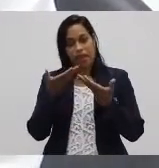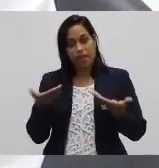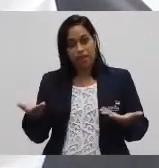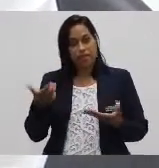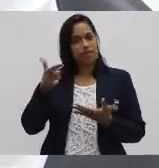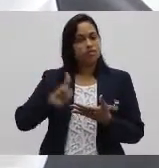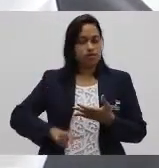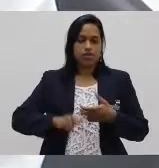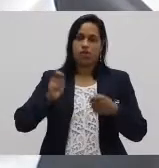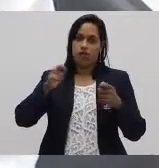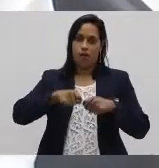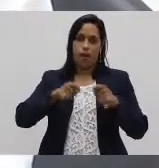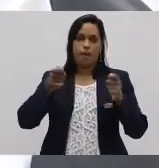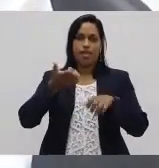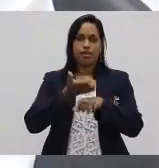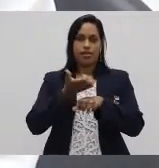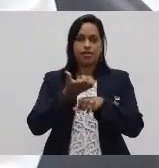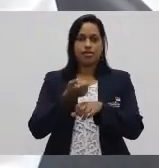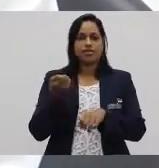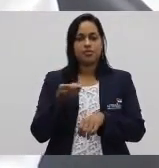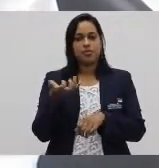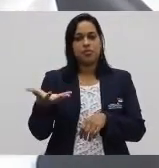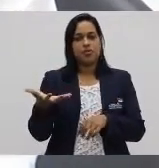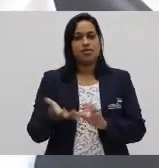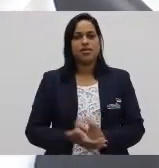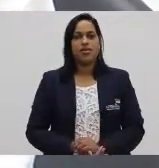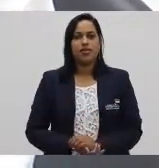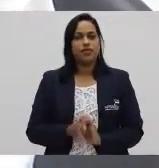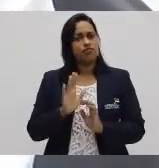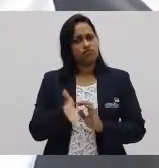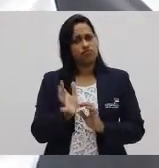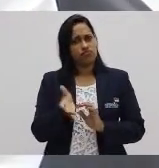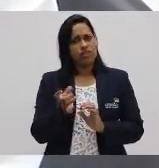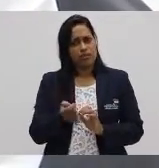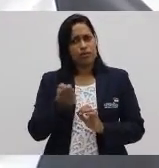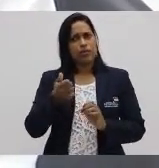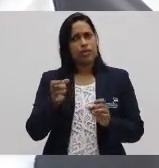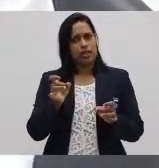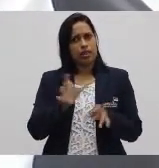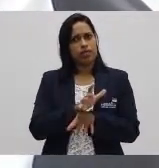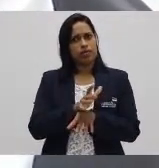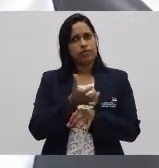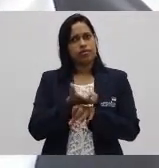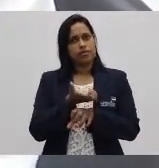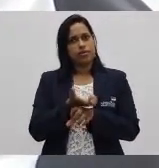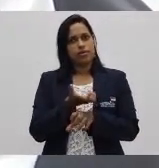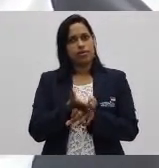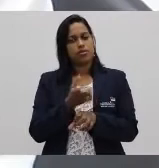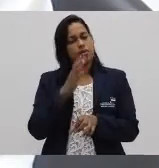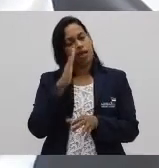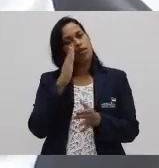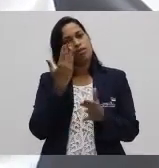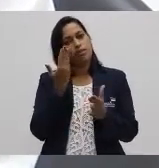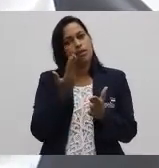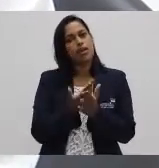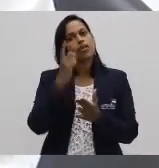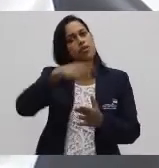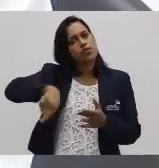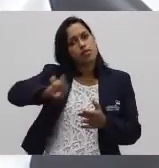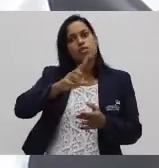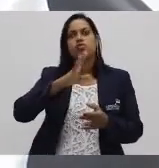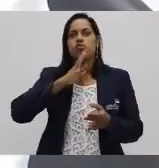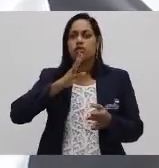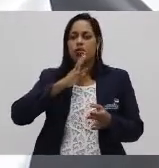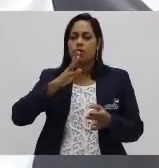a mais uma competência da disciplina Produção. Já estamos chegando no final da nossa disciplina e acredito que até agora vocês já